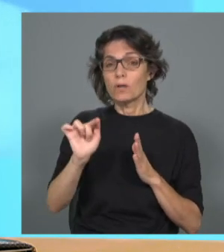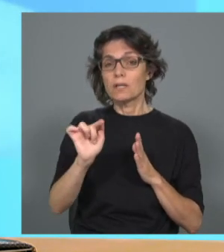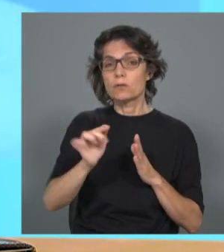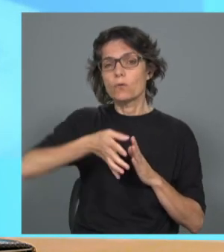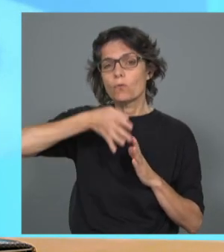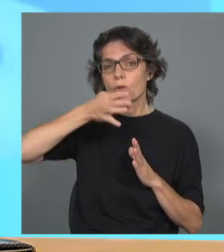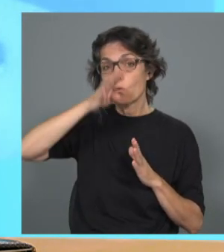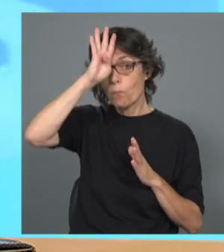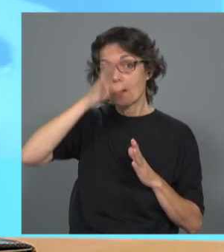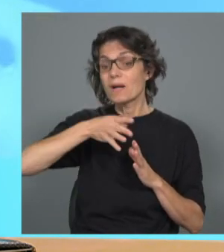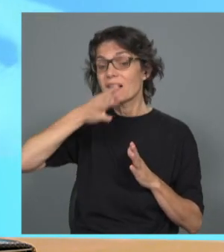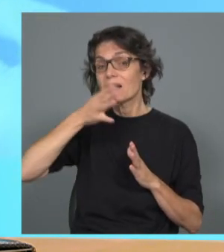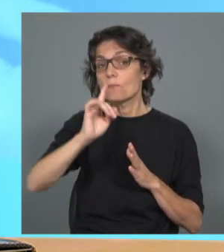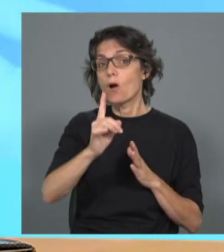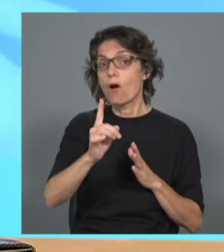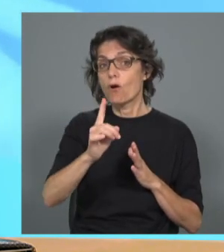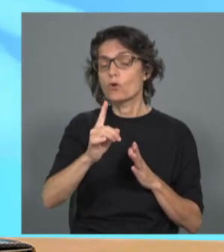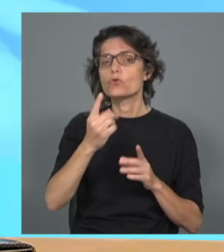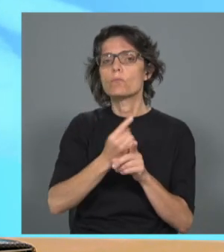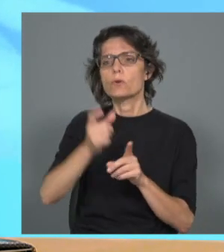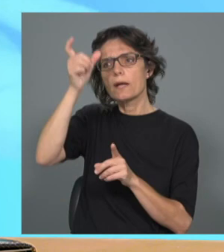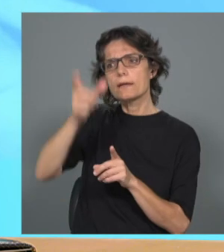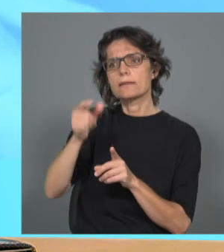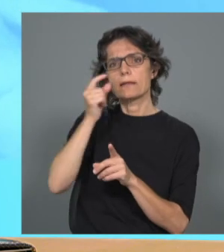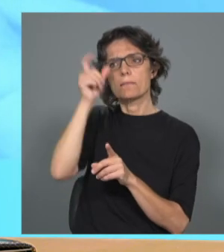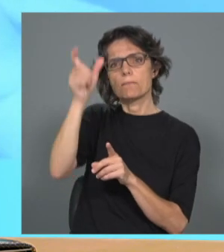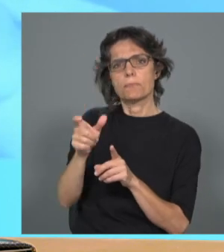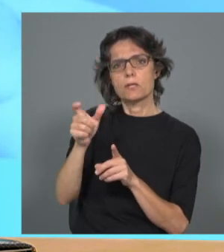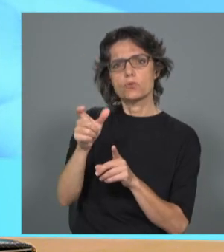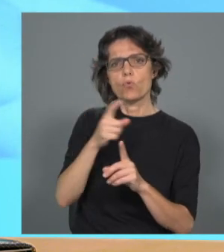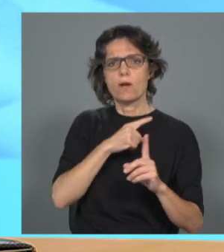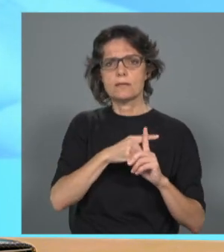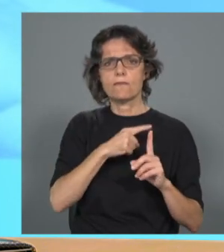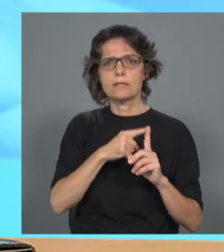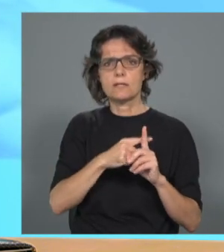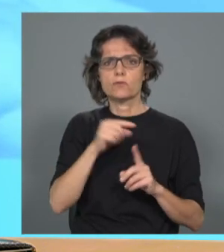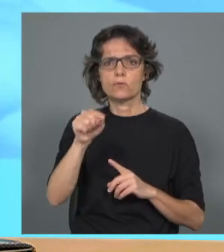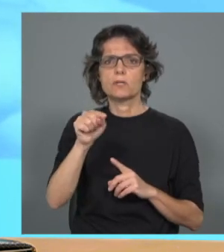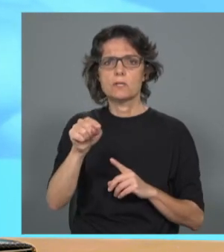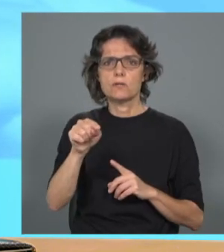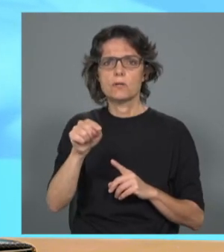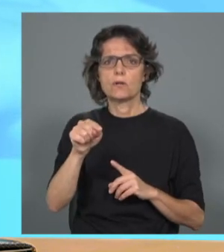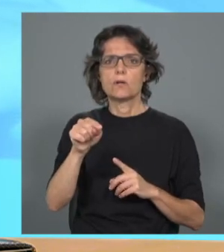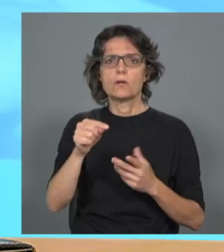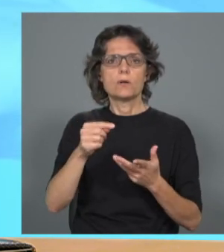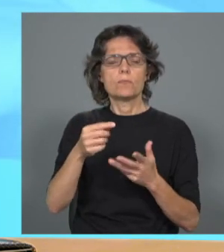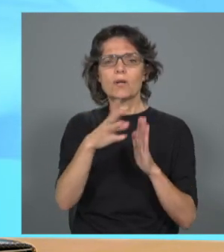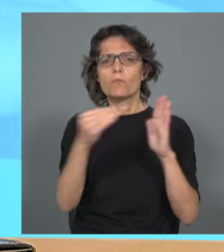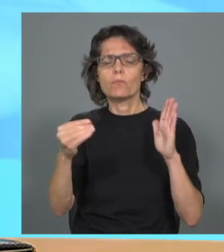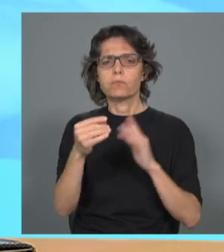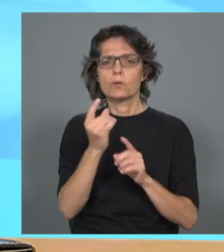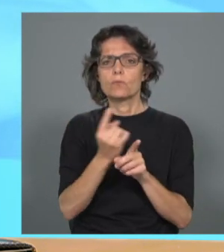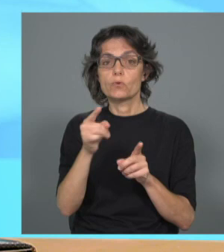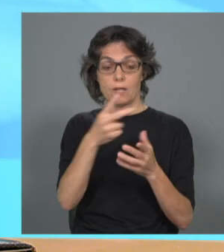o Papa Francisco explica porque é que São Francisco é a referência fundamental. E nesta frase está